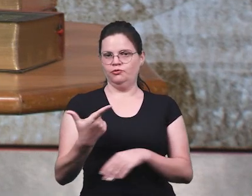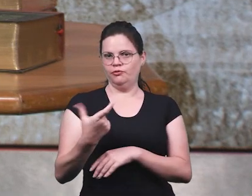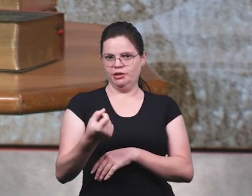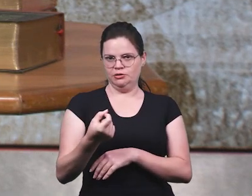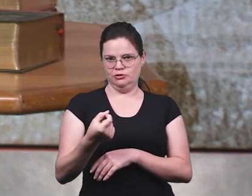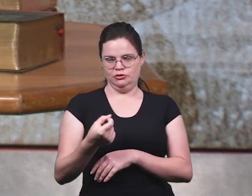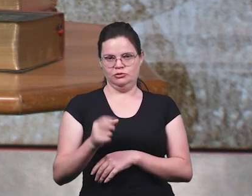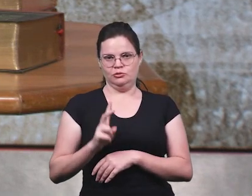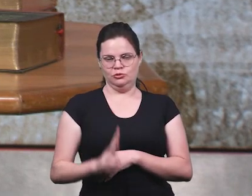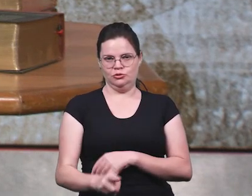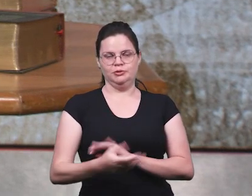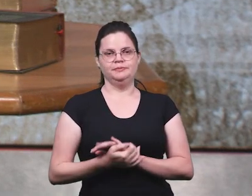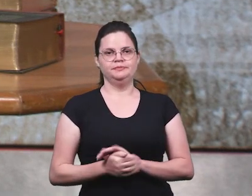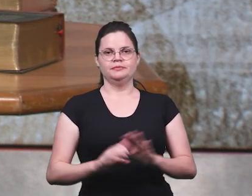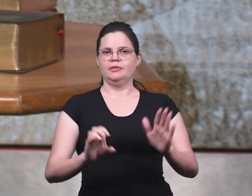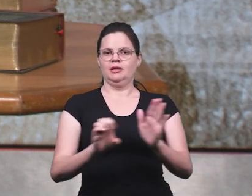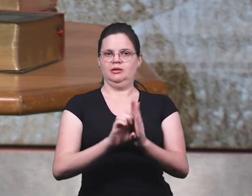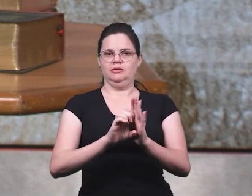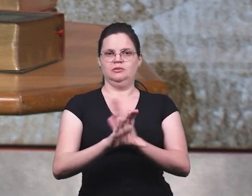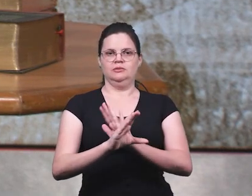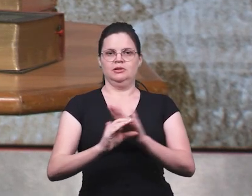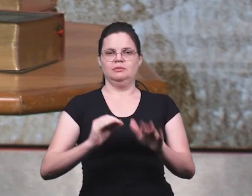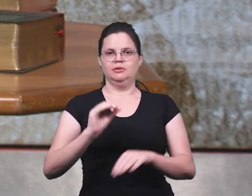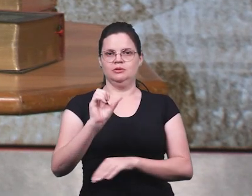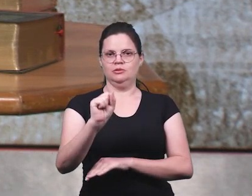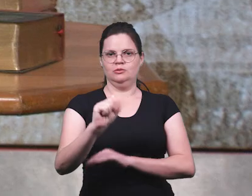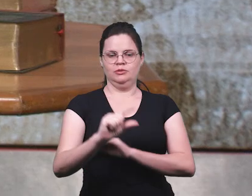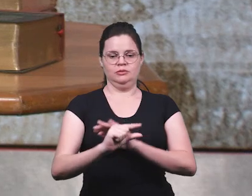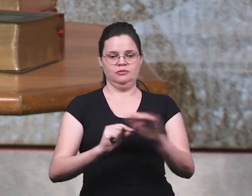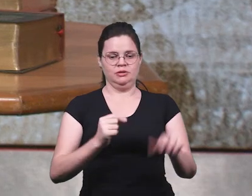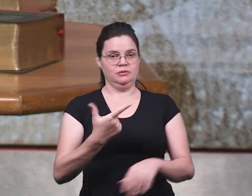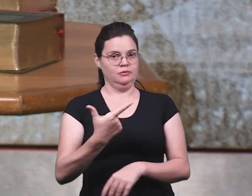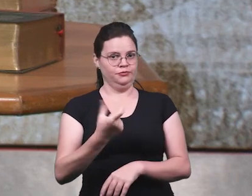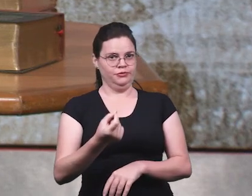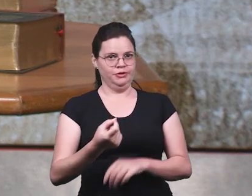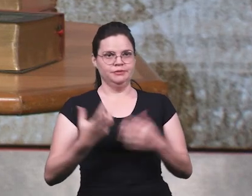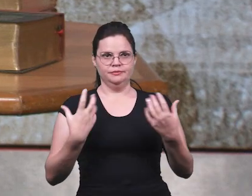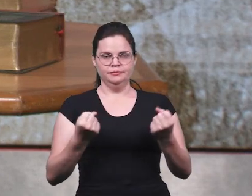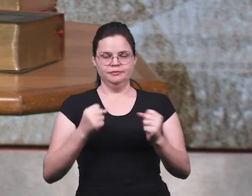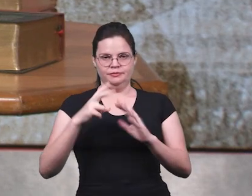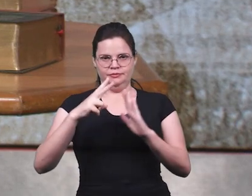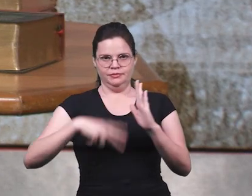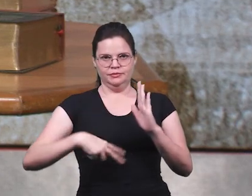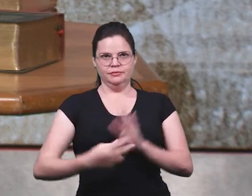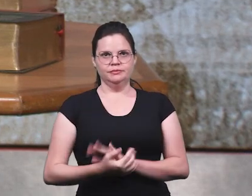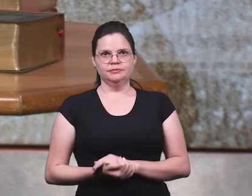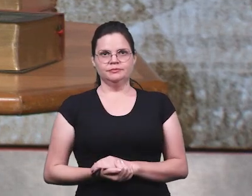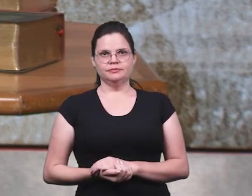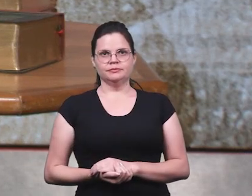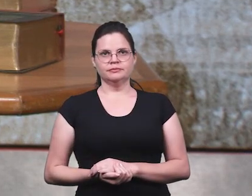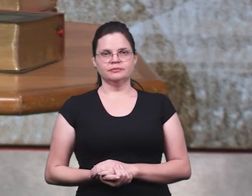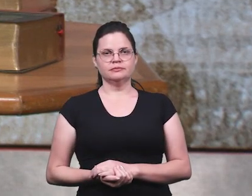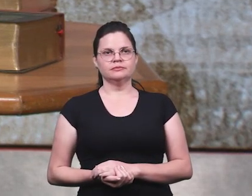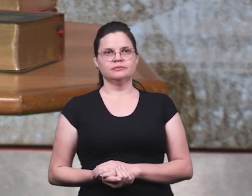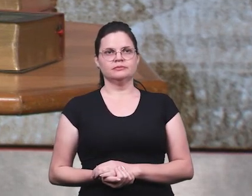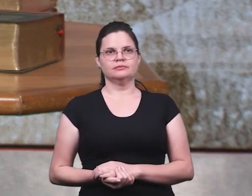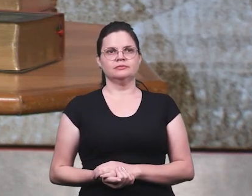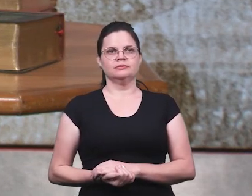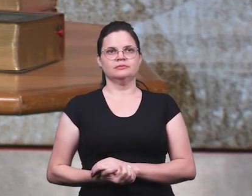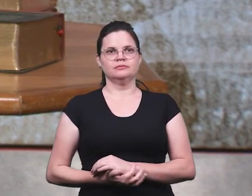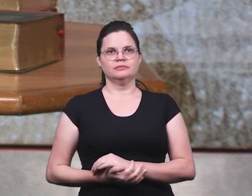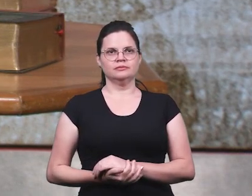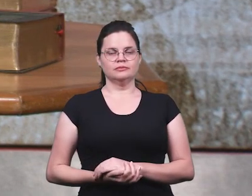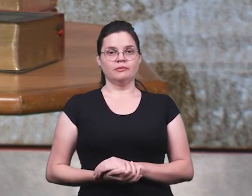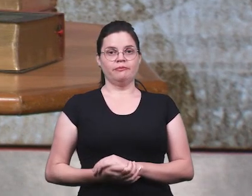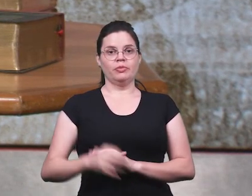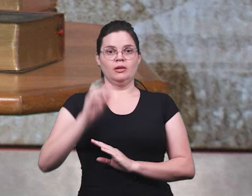20. Então, Êxodo, capítulo 8, versículo 20. Vamos ler todos juntos? Disse